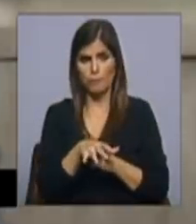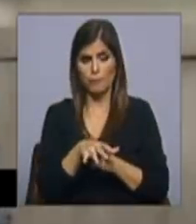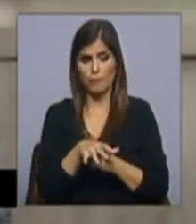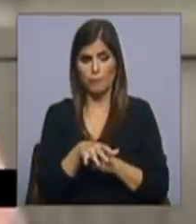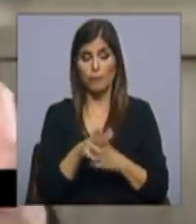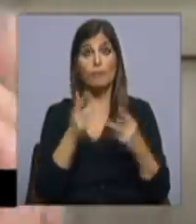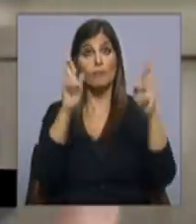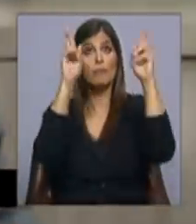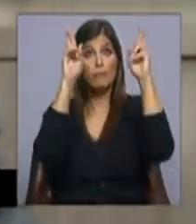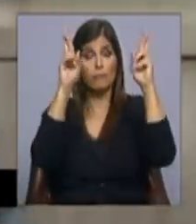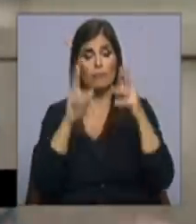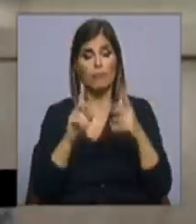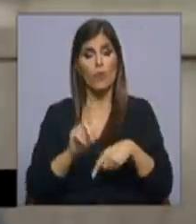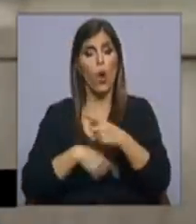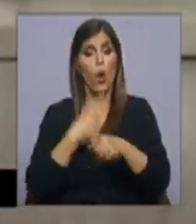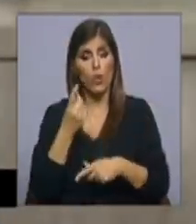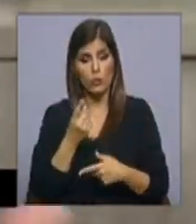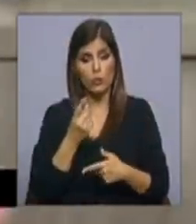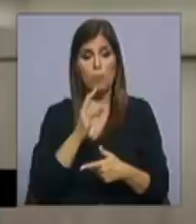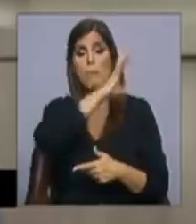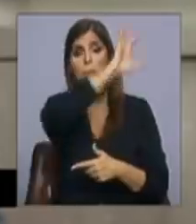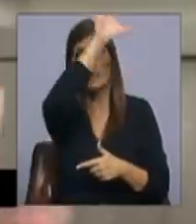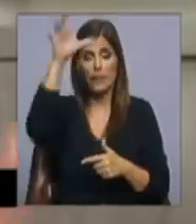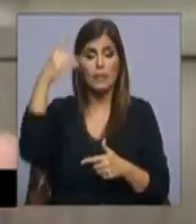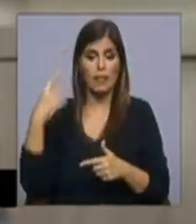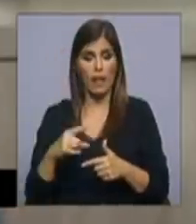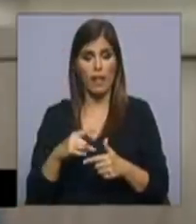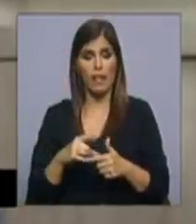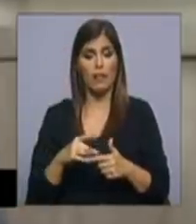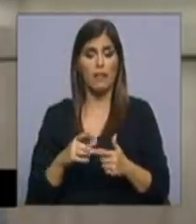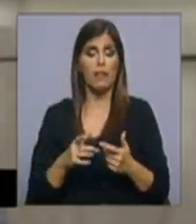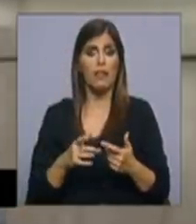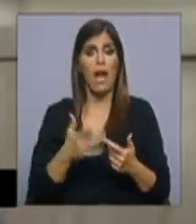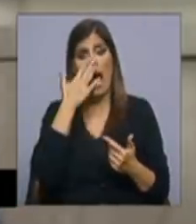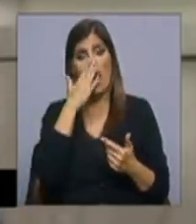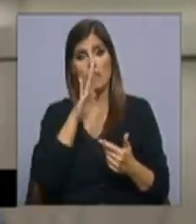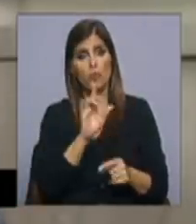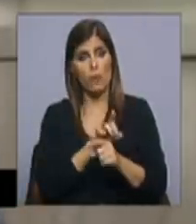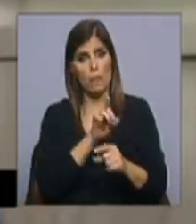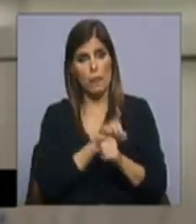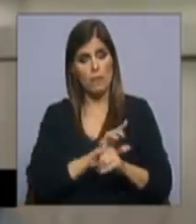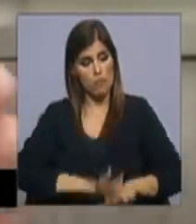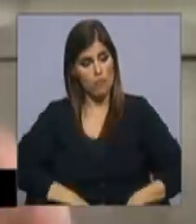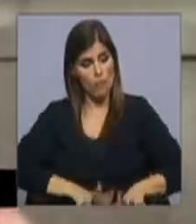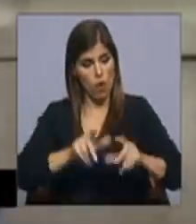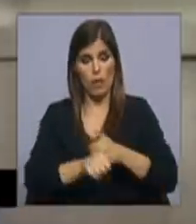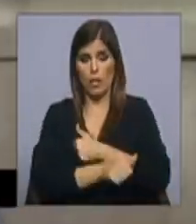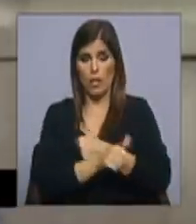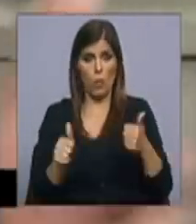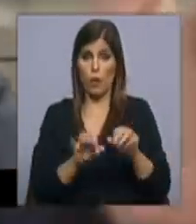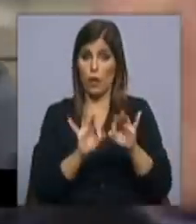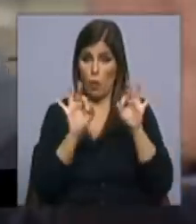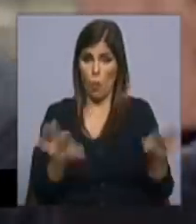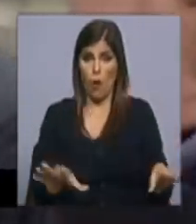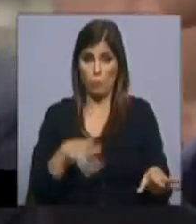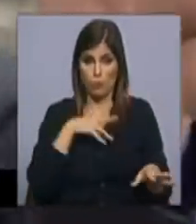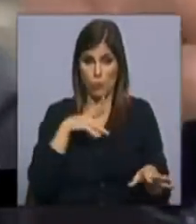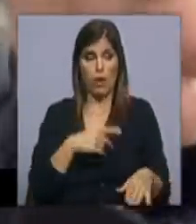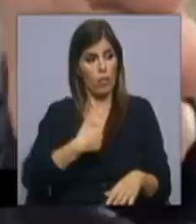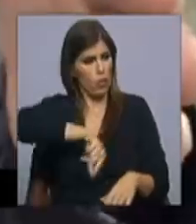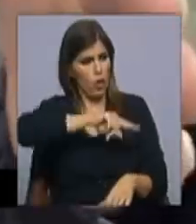Deus que outros países tivessem tido o mesmo sucesso do coronavírus. O que a gente percebe